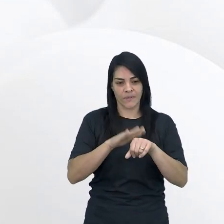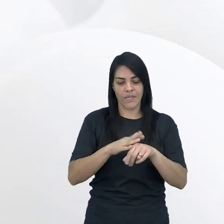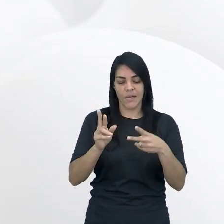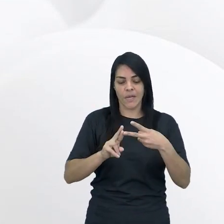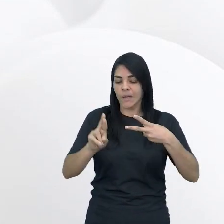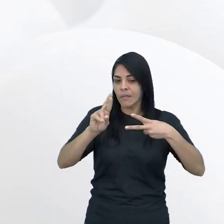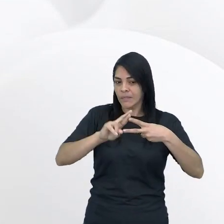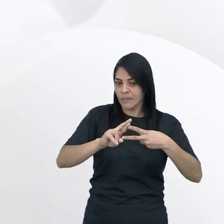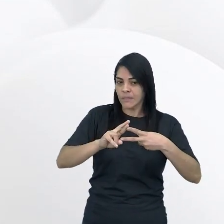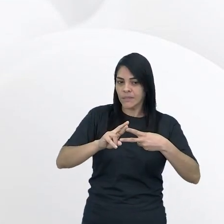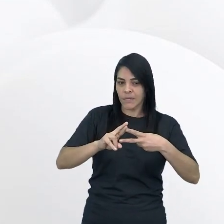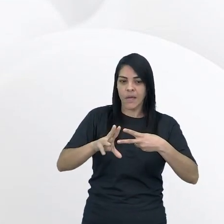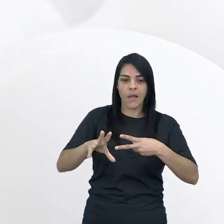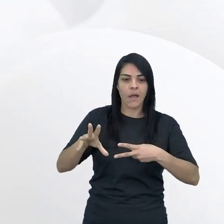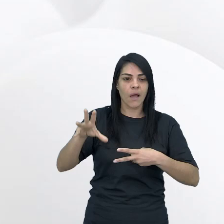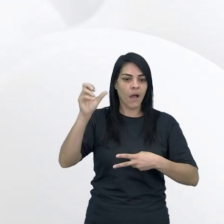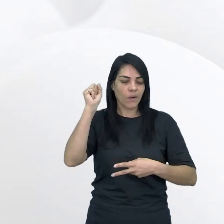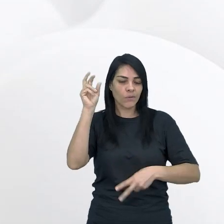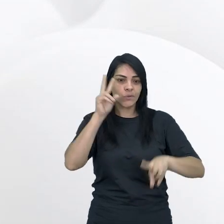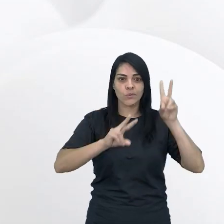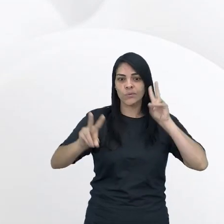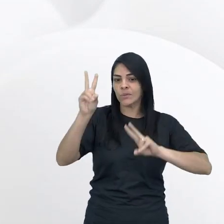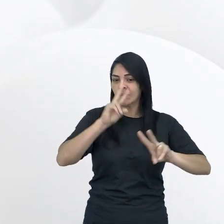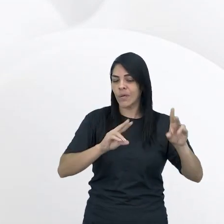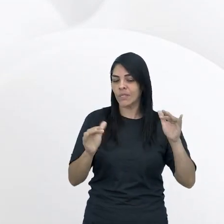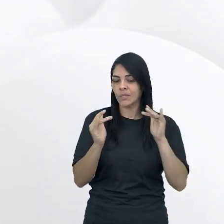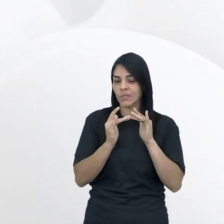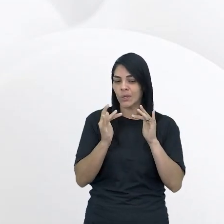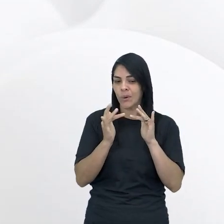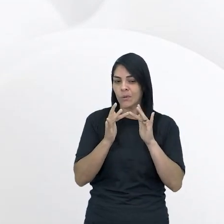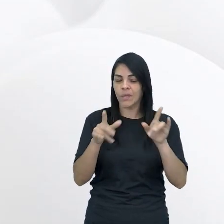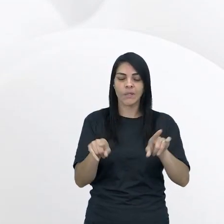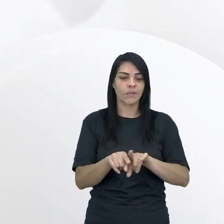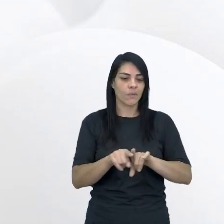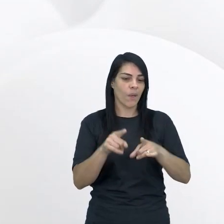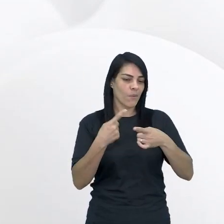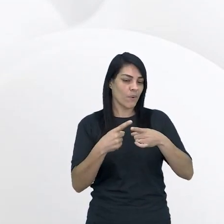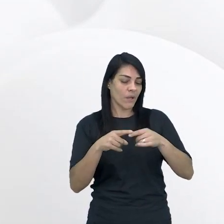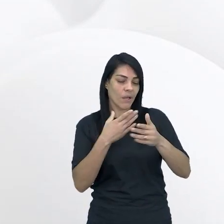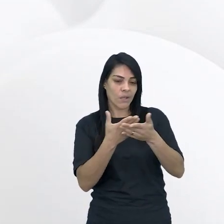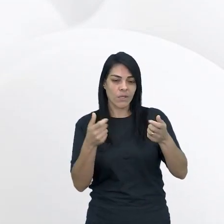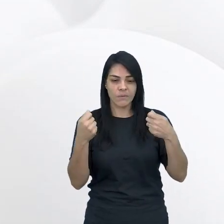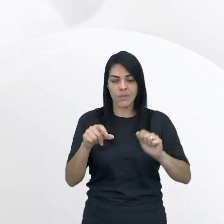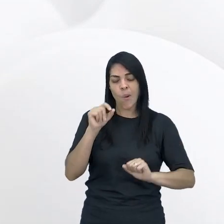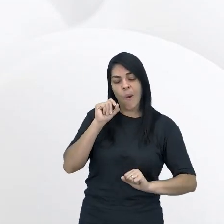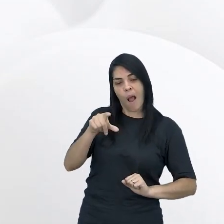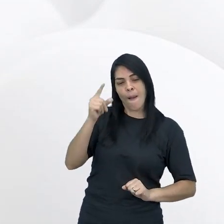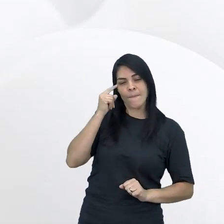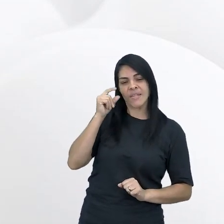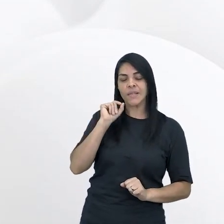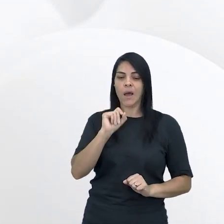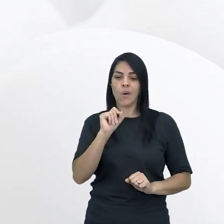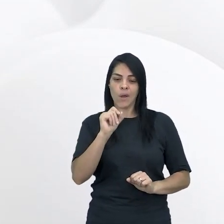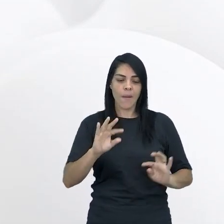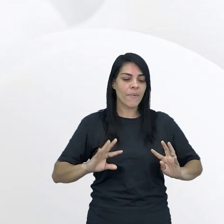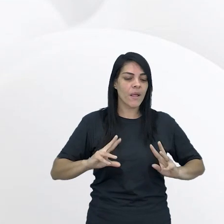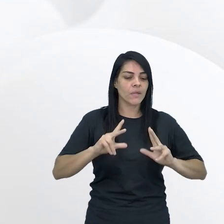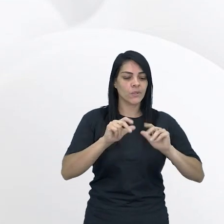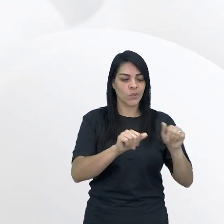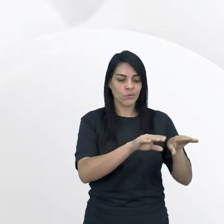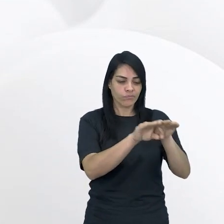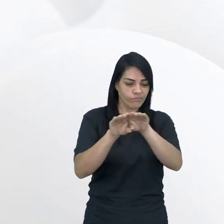recursos audiovisuais e de contato. Por quê? Porque a gente tem que pensar que a aprendizagem tem que ser para todos